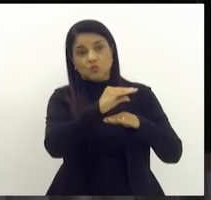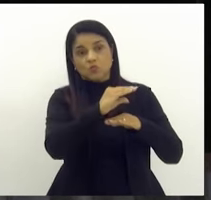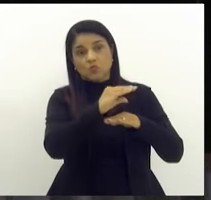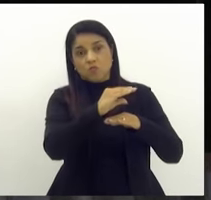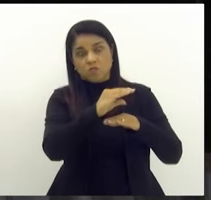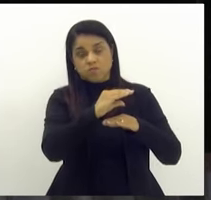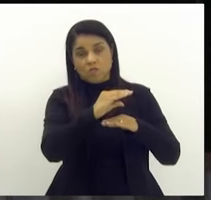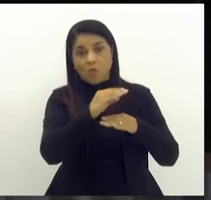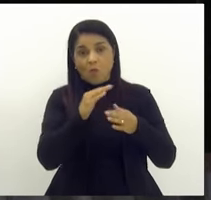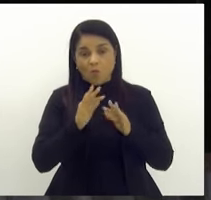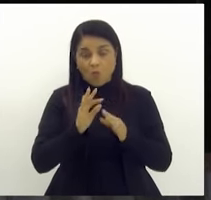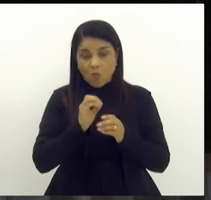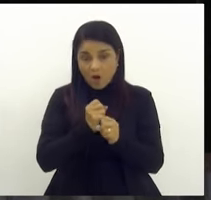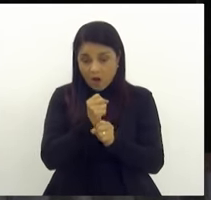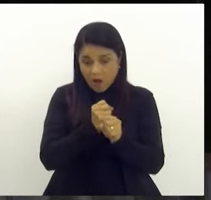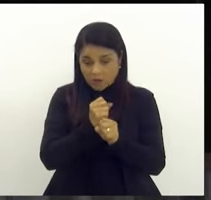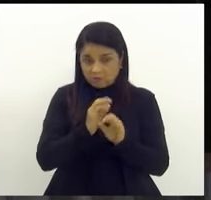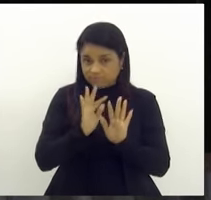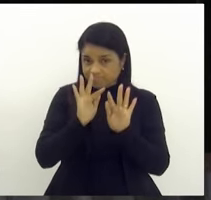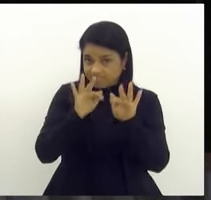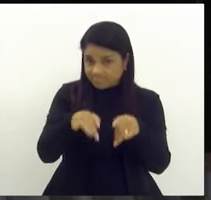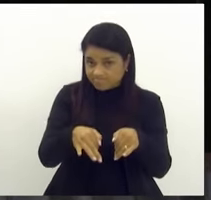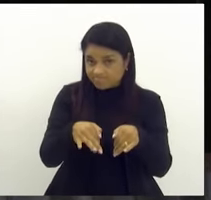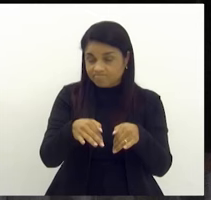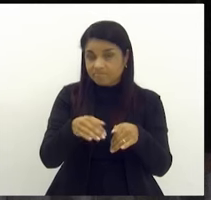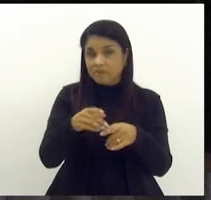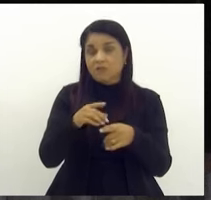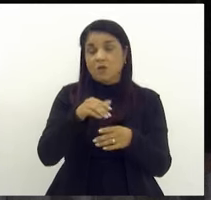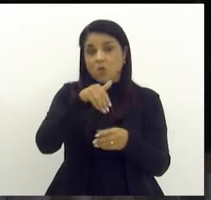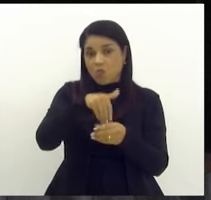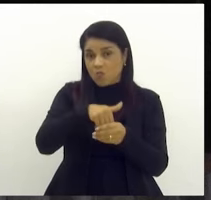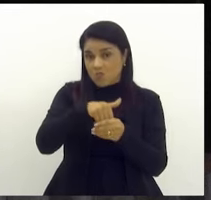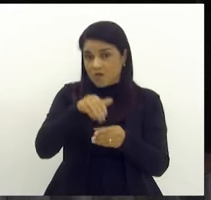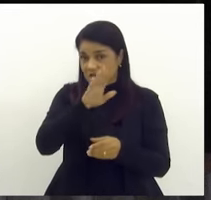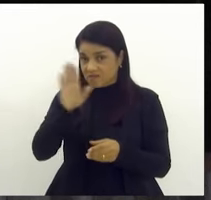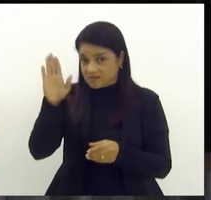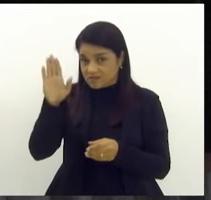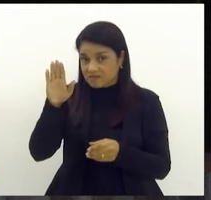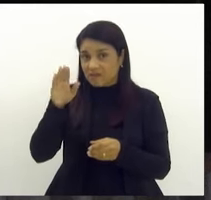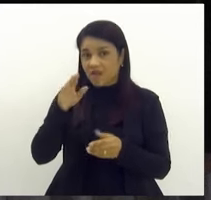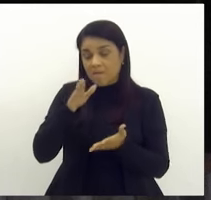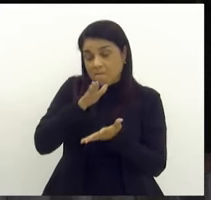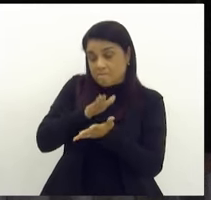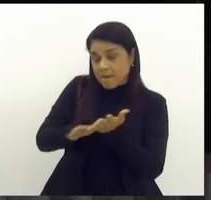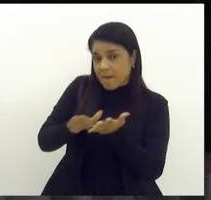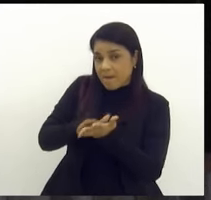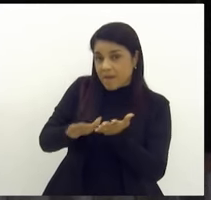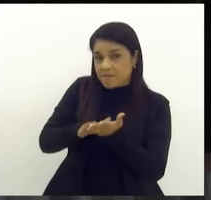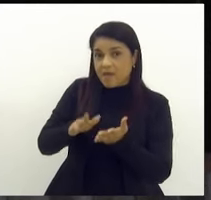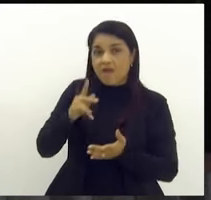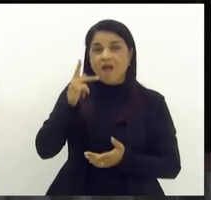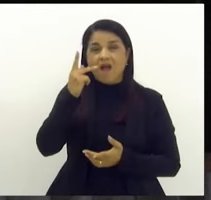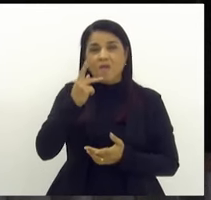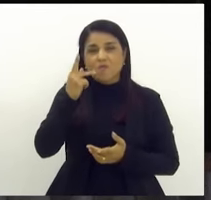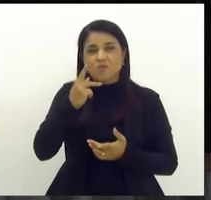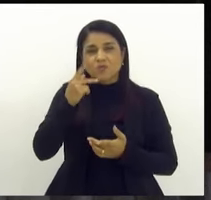chega no último ano que é o ano da eleição aí se gasta tudo e se a política o quê a política é nevasta a política que não leva ninguém a lugar nenhum